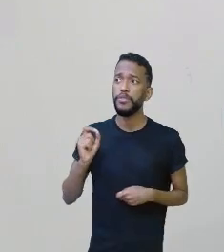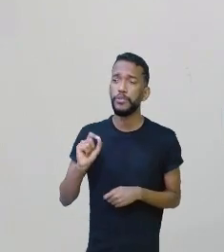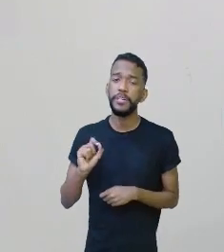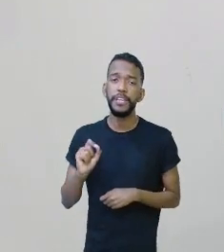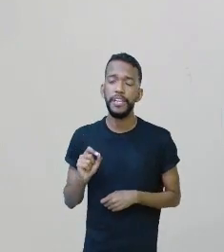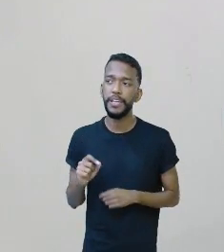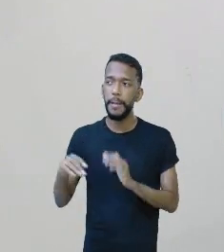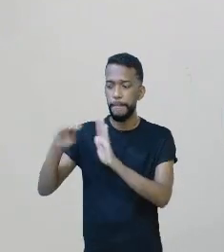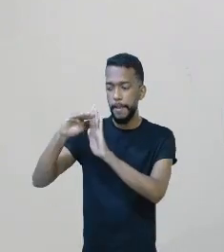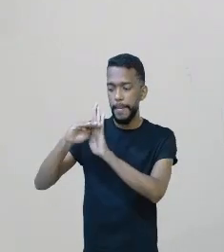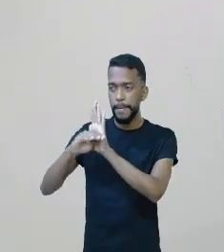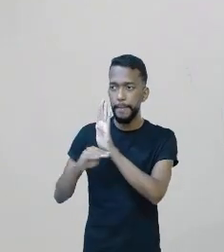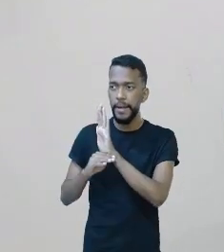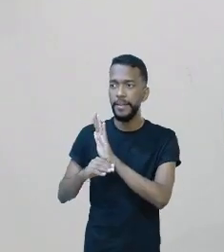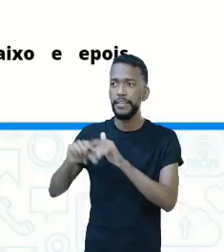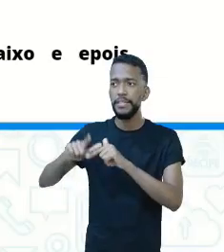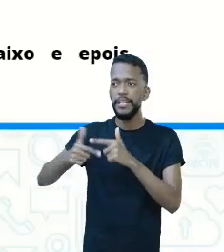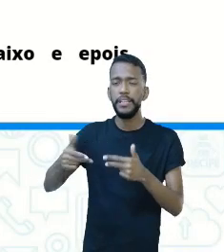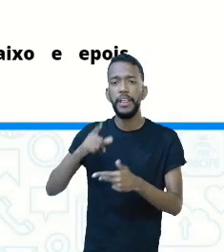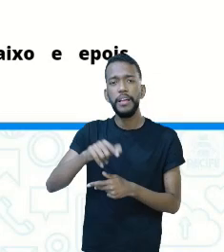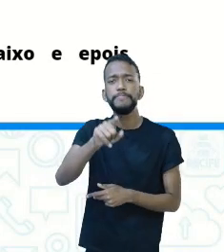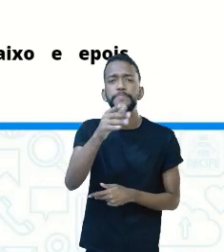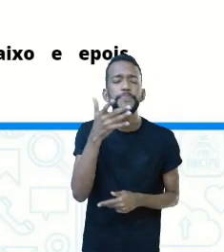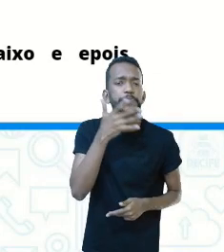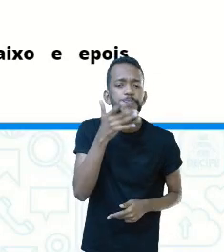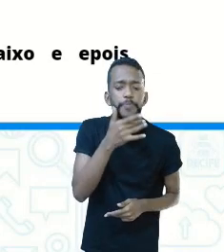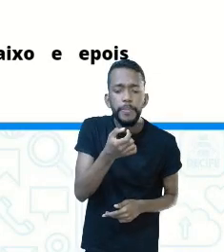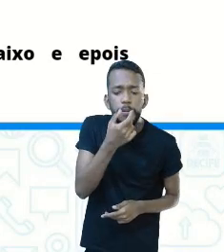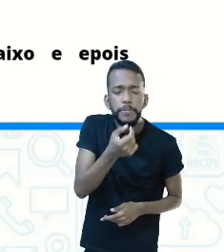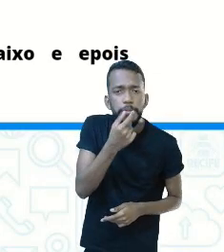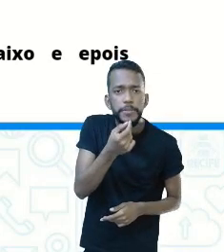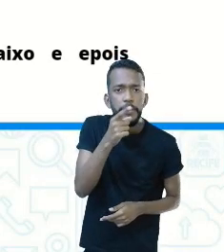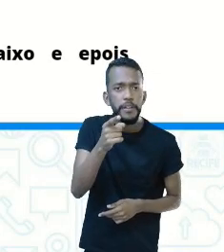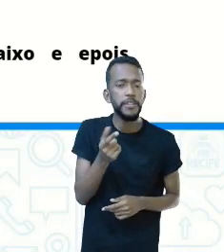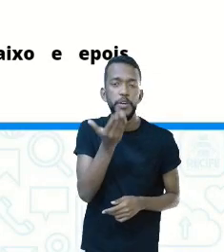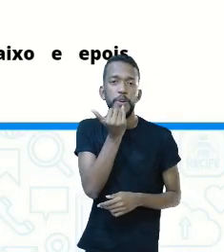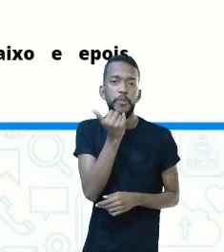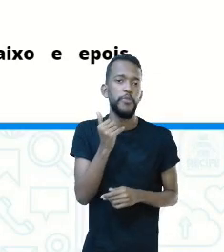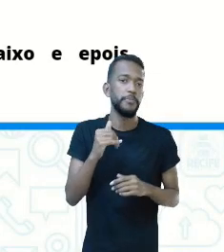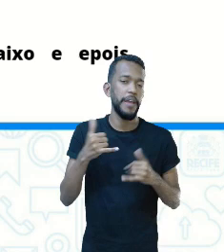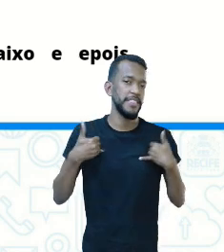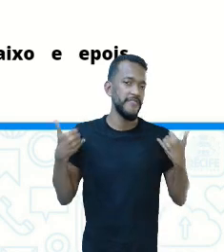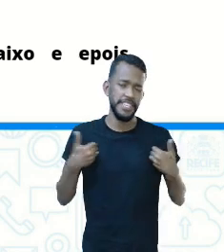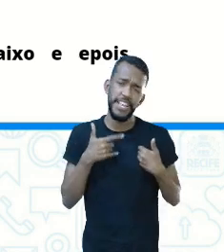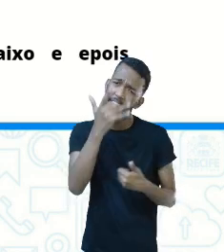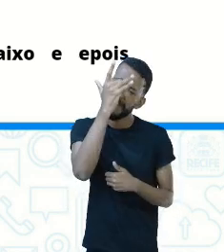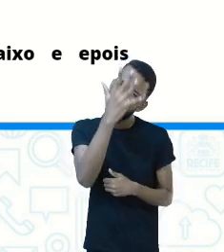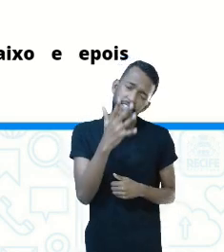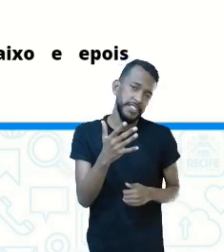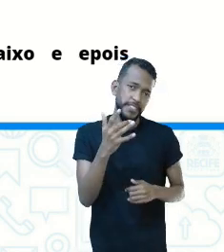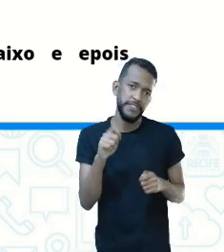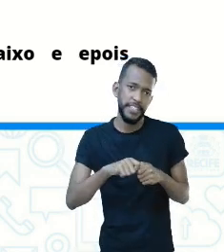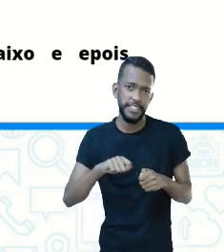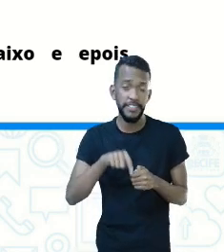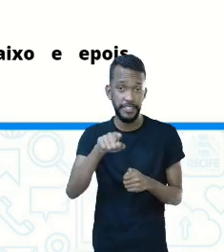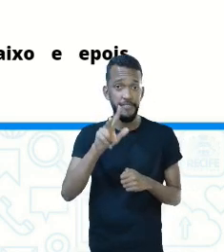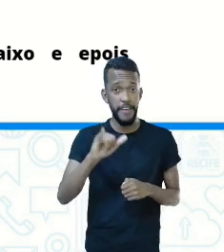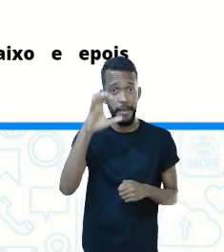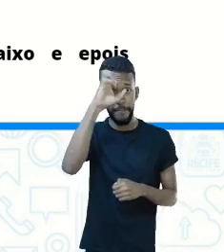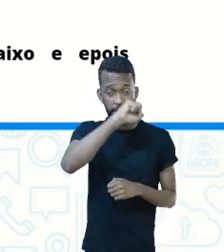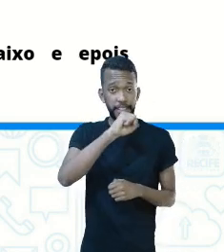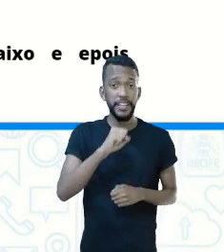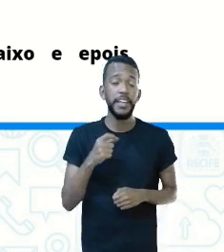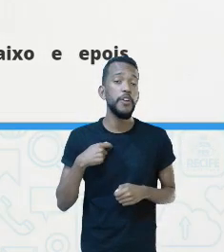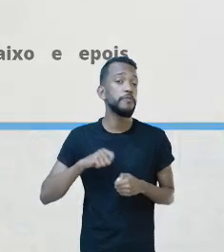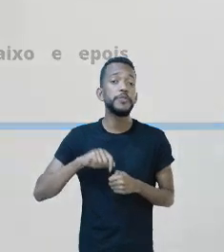precisar desses ingredientes. É aquele salgadinho de queijo gostoso que a gente come nos aniversários. Muito fácil de fazer, você vai aprender. O que